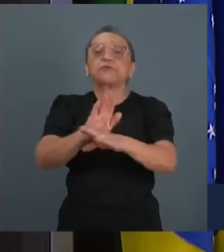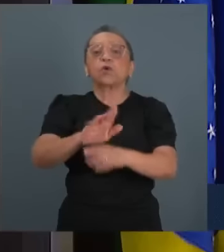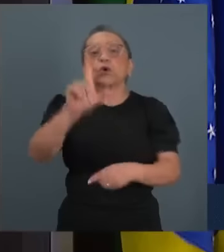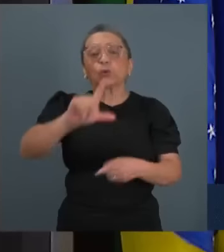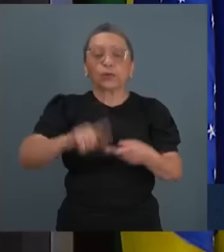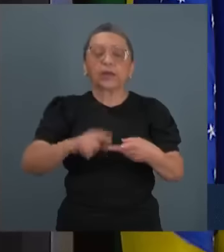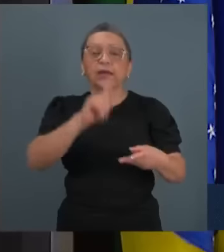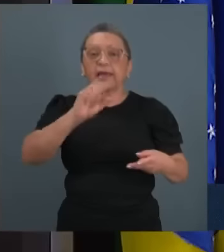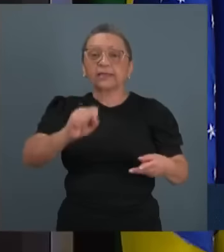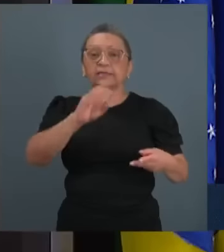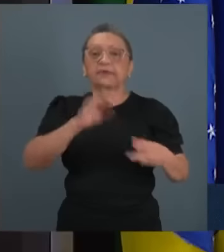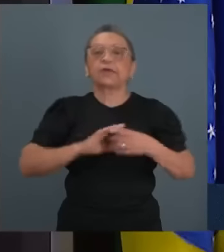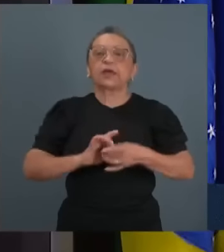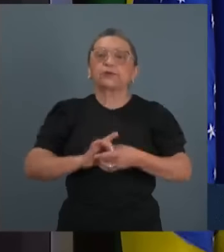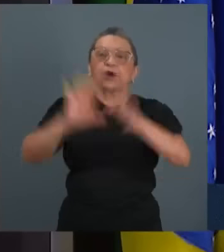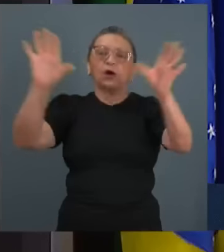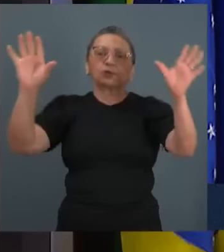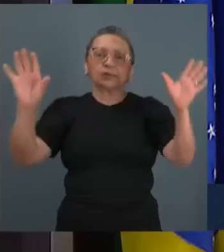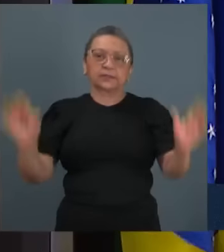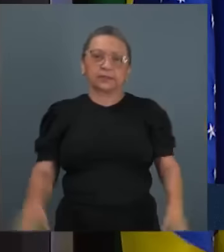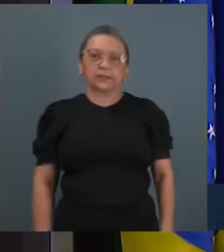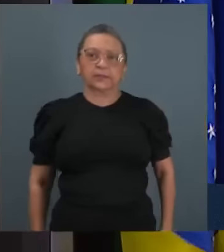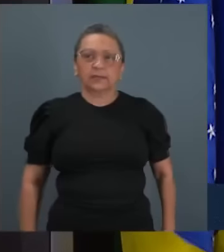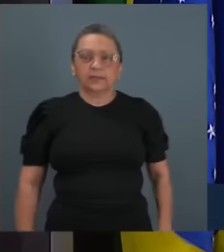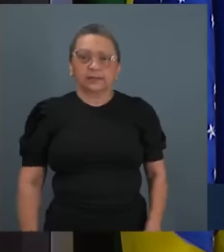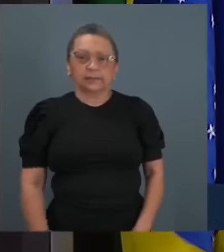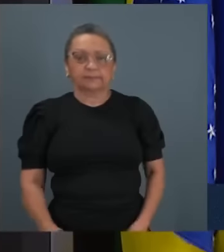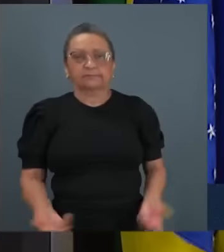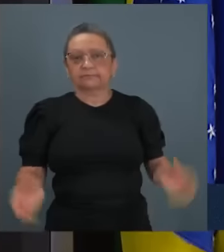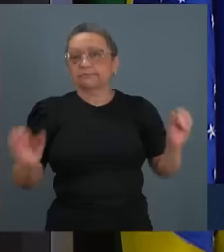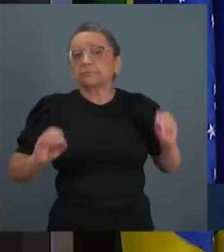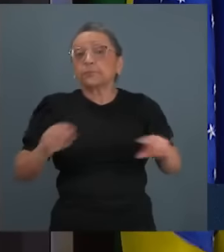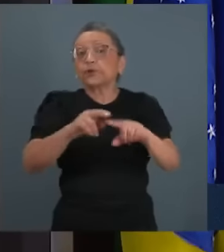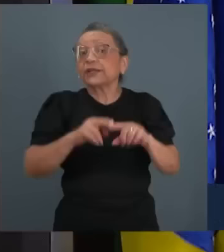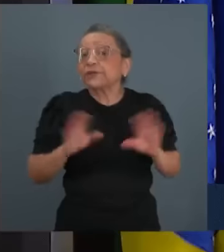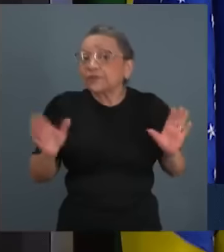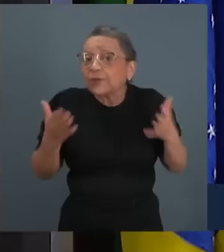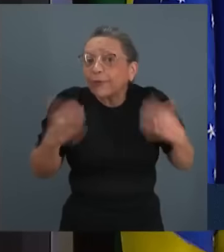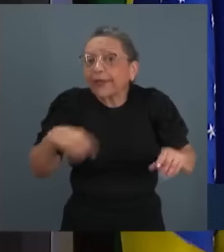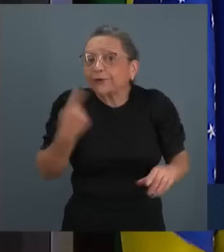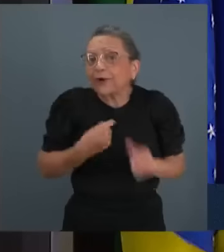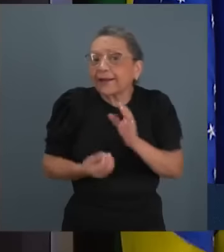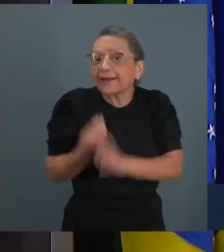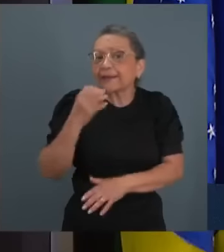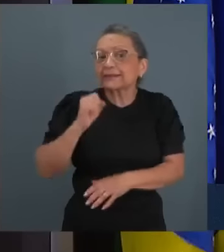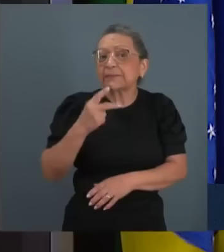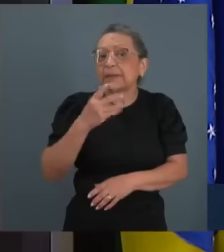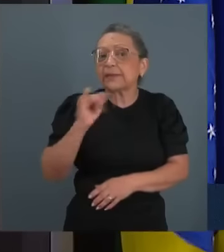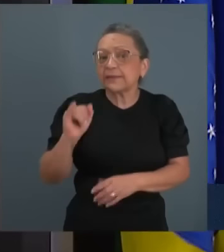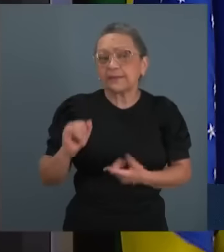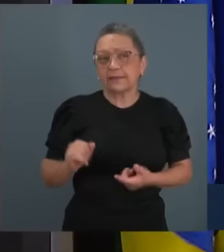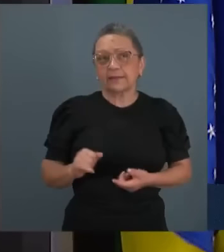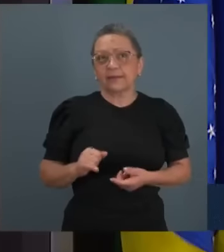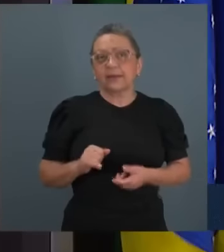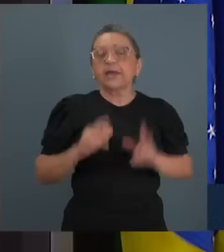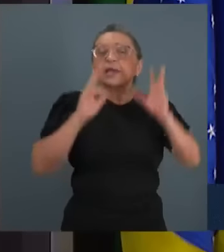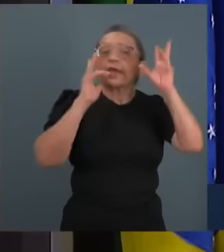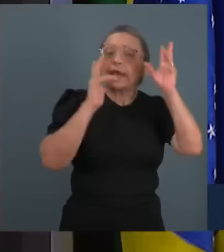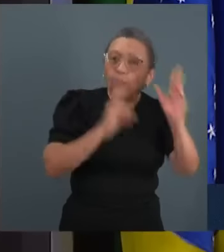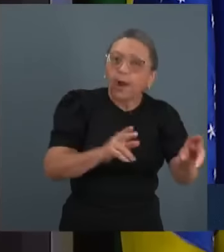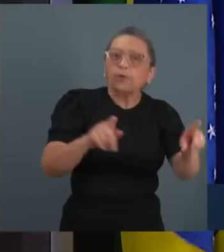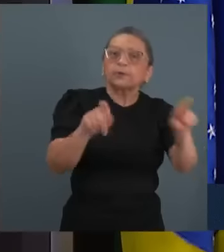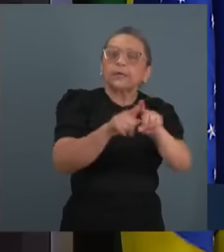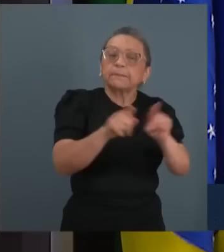STF, solta. Por isso que não deixam a gente abrir essa CPI da Vaza Toga. Assim como a